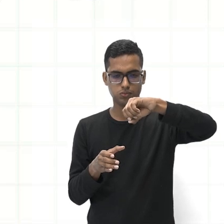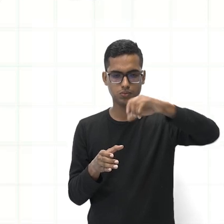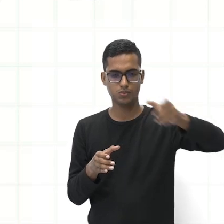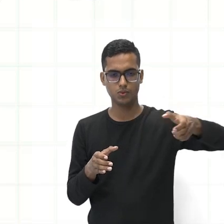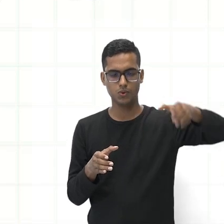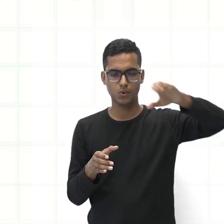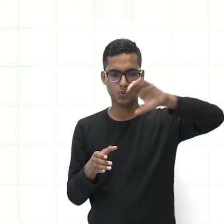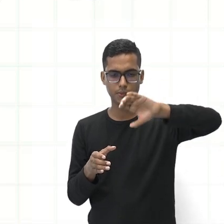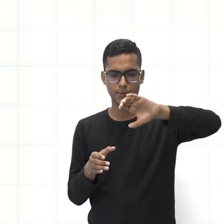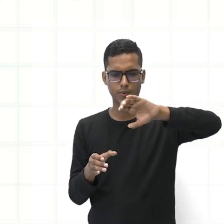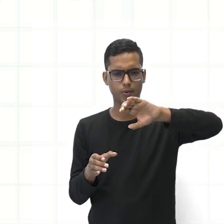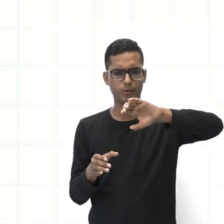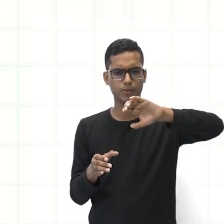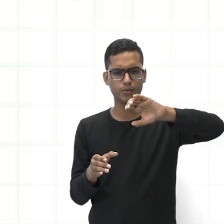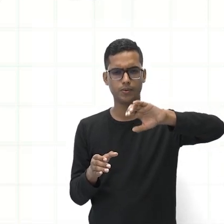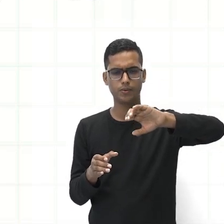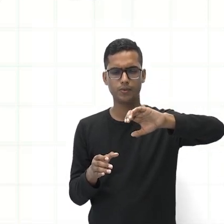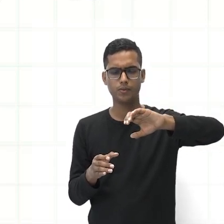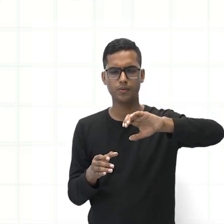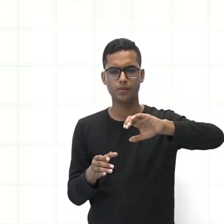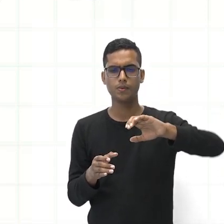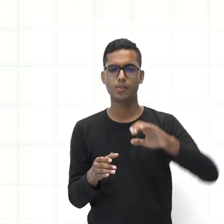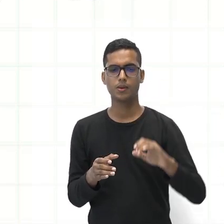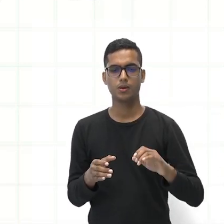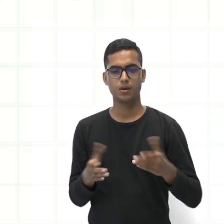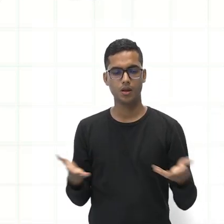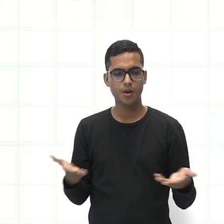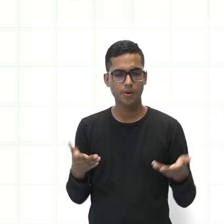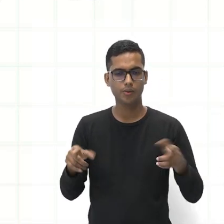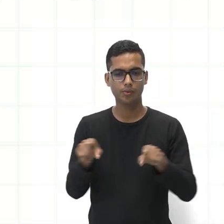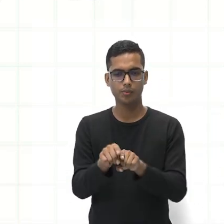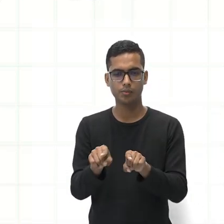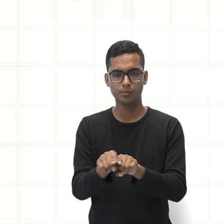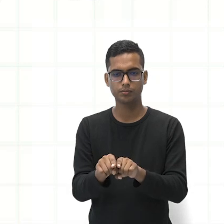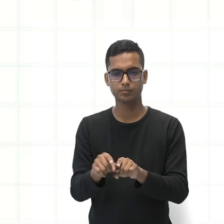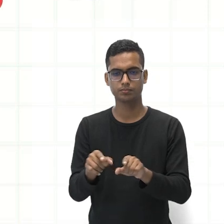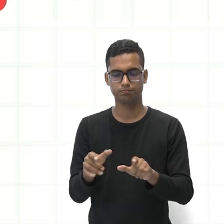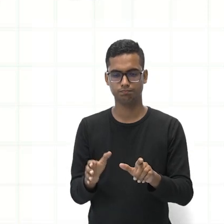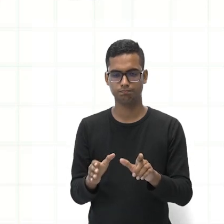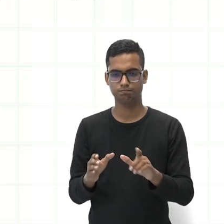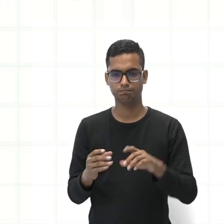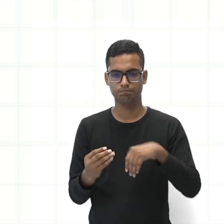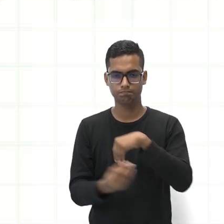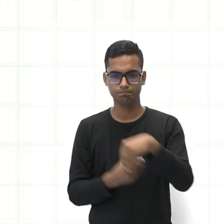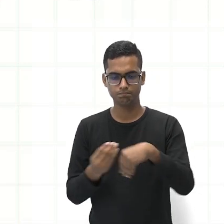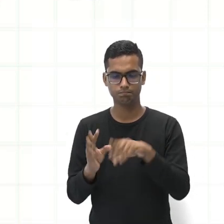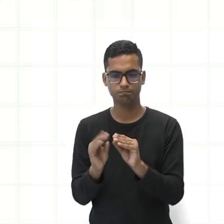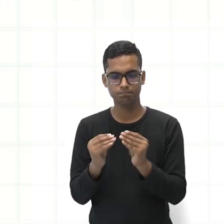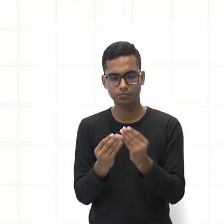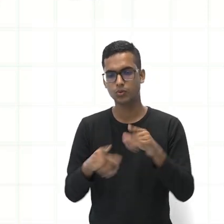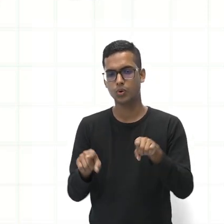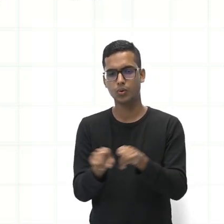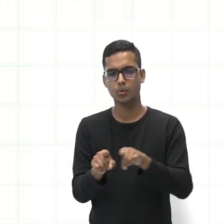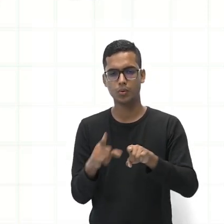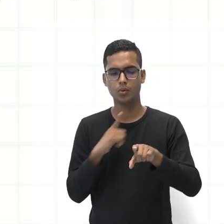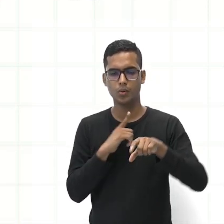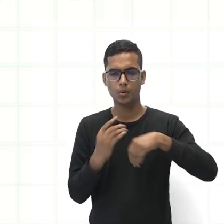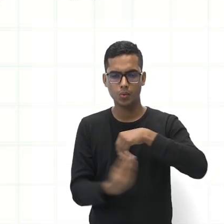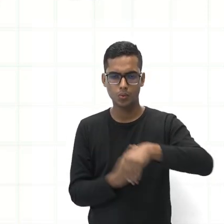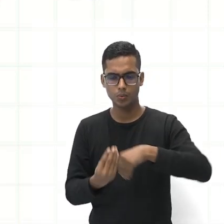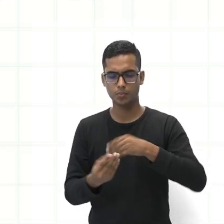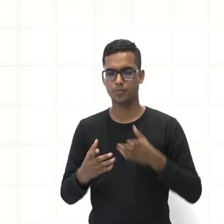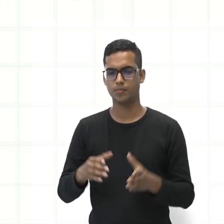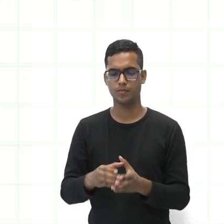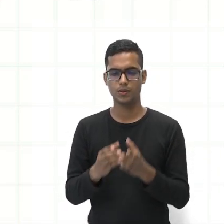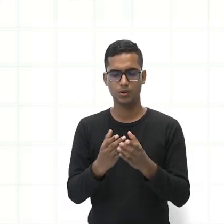sempre é a água. E aí, o que eu vou ter? A solução